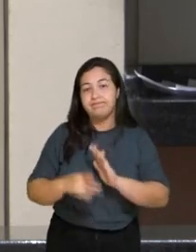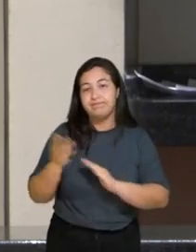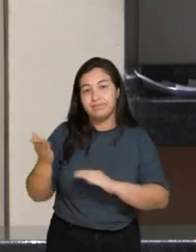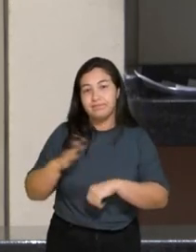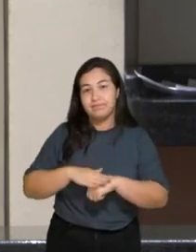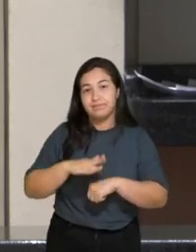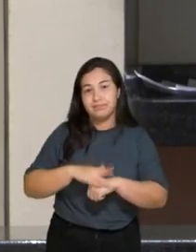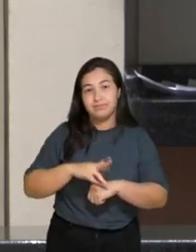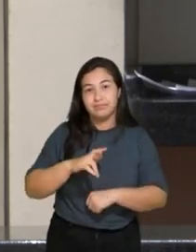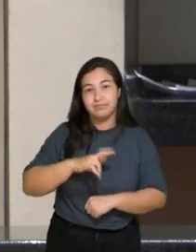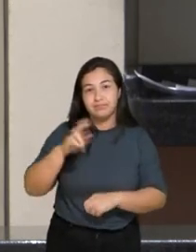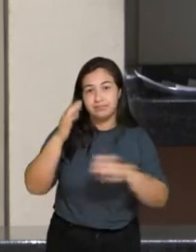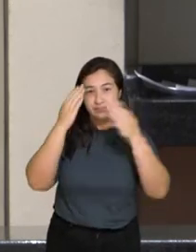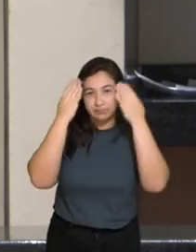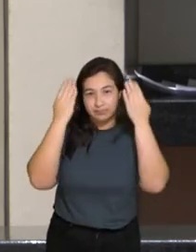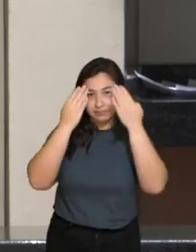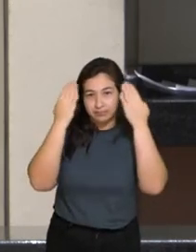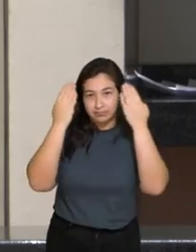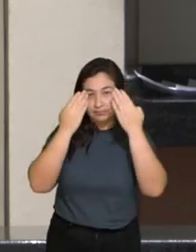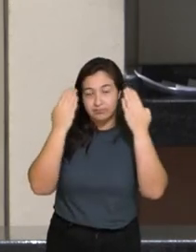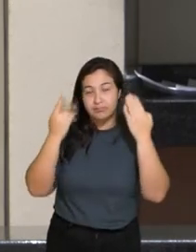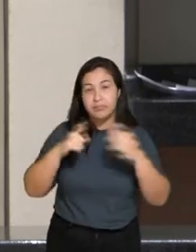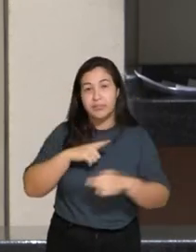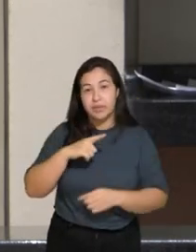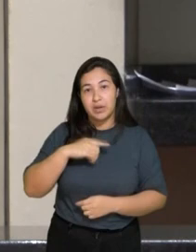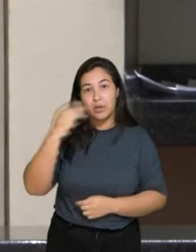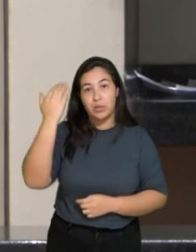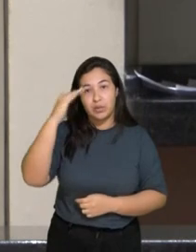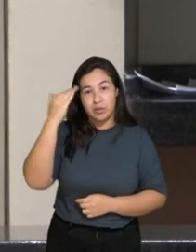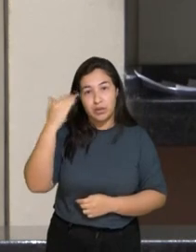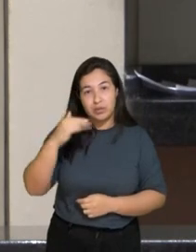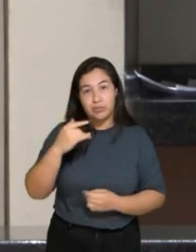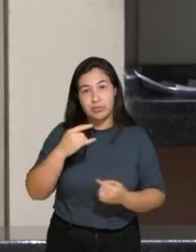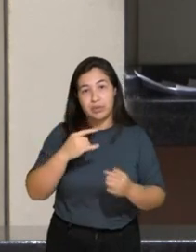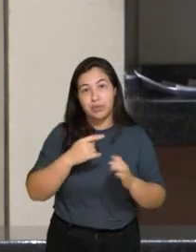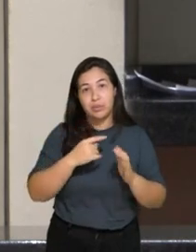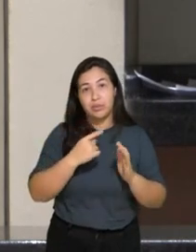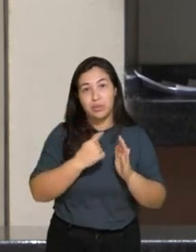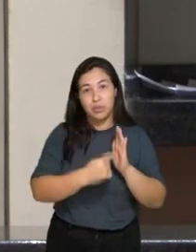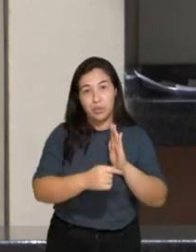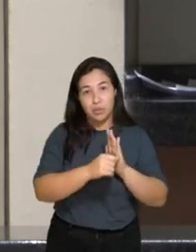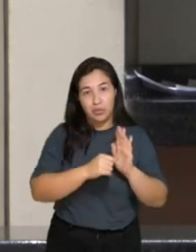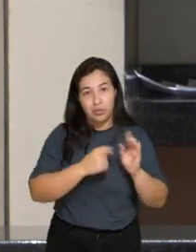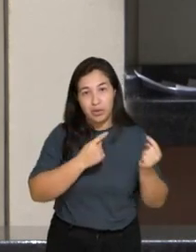José Milton Schaefer, há um entendimento do governo pela derrubada do veto.